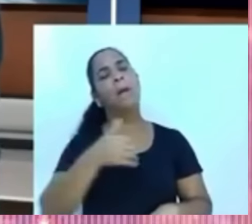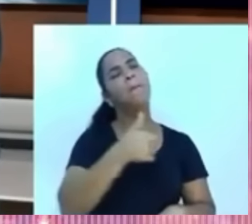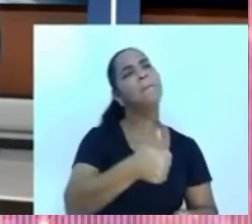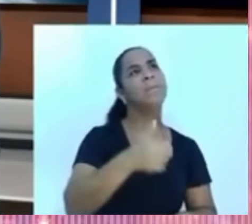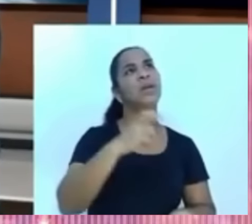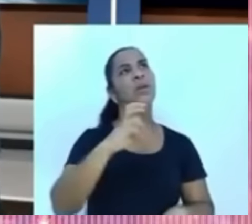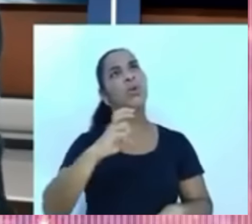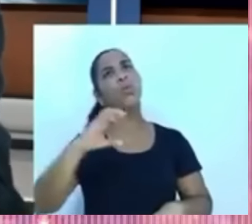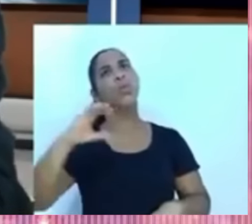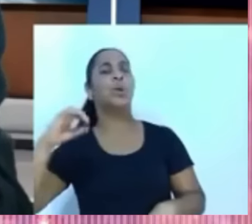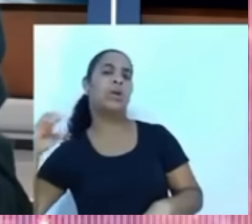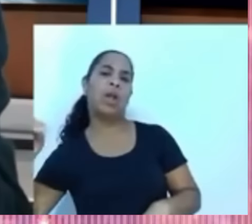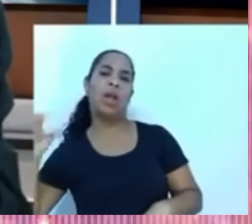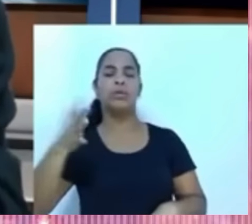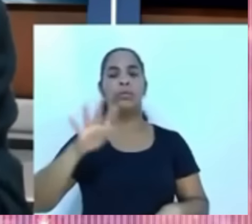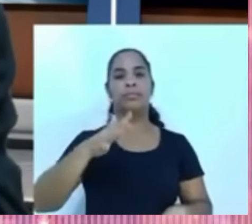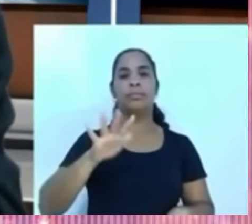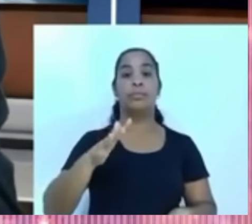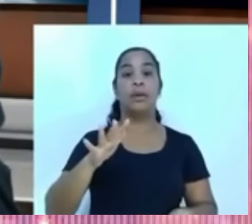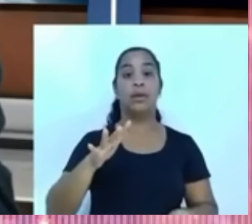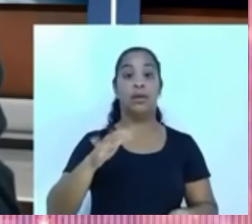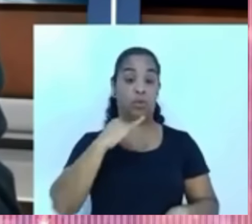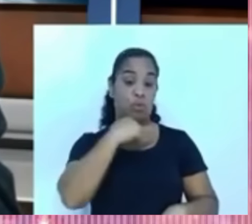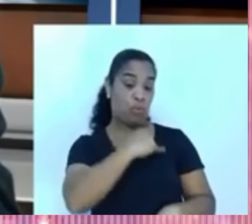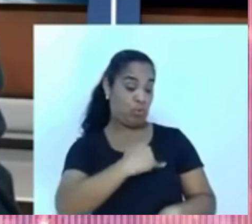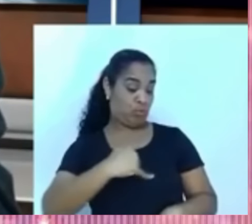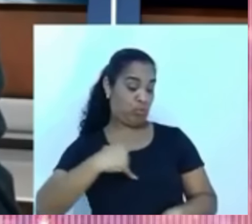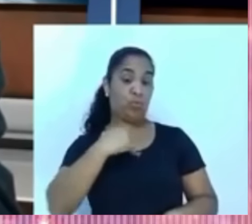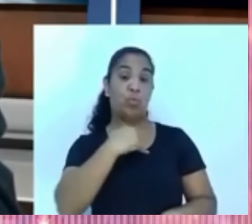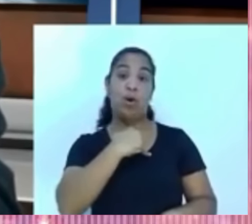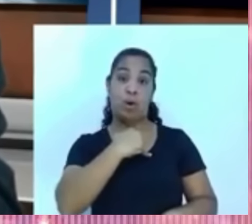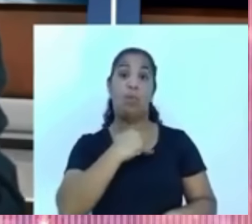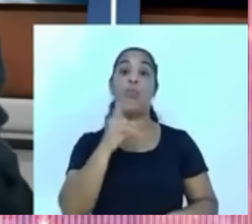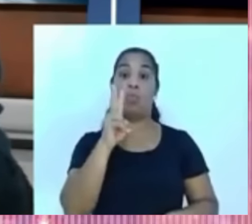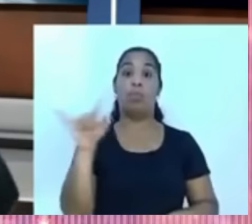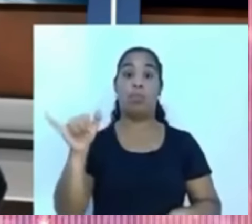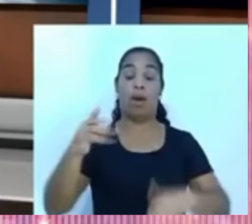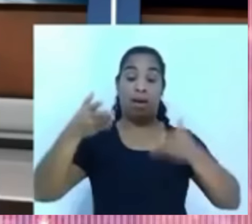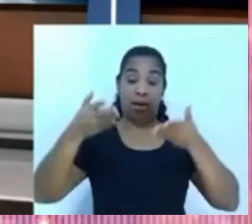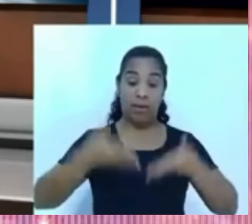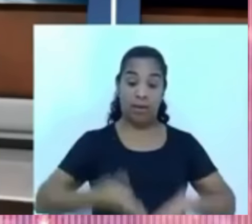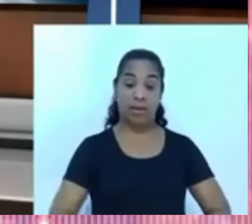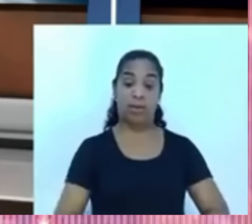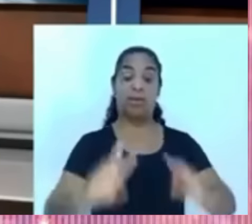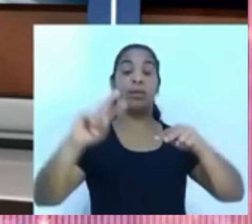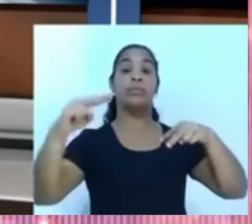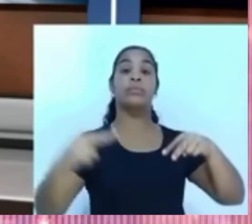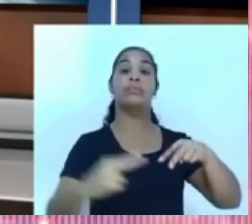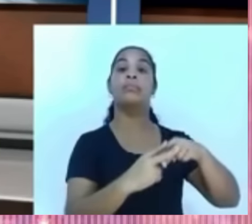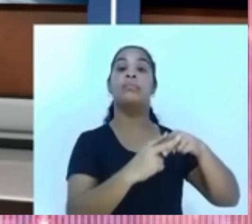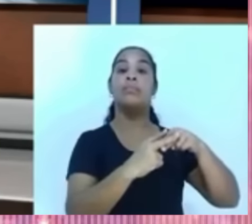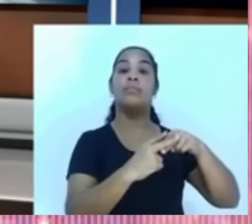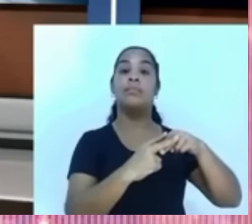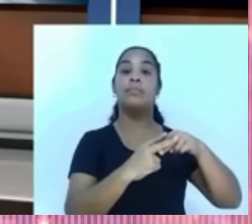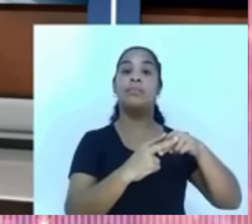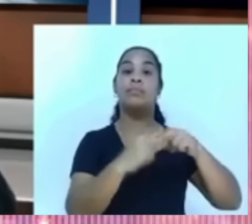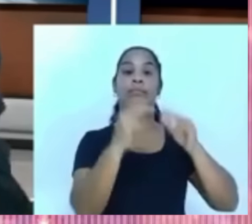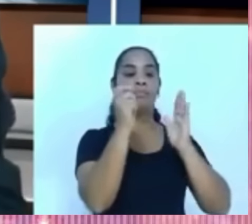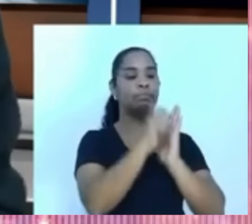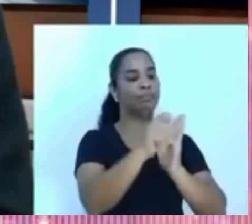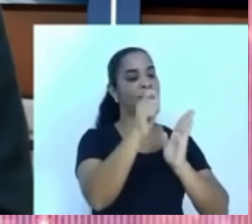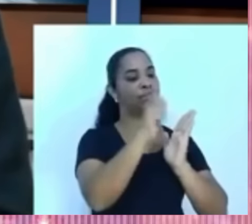poucos anos ele vai Renascer e colocar exatamente